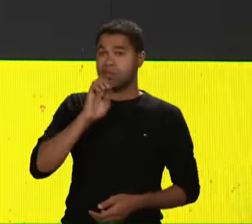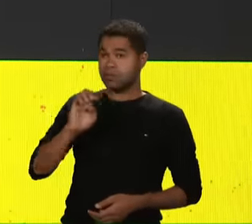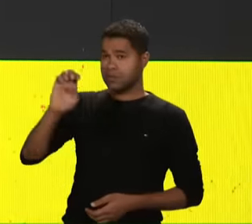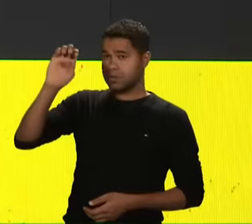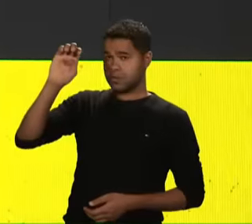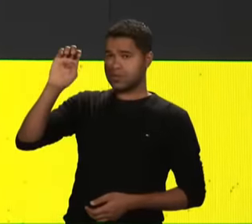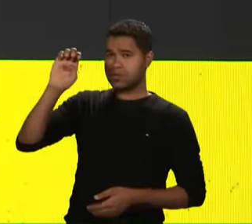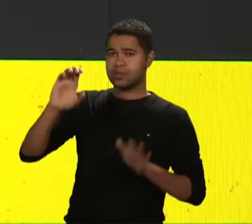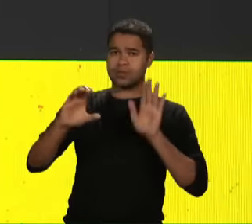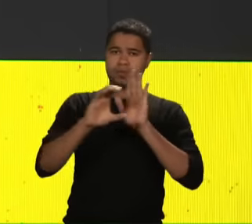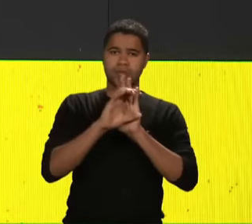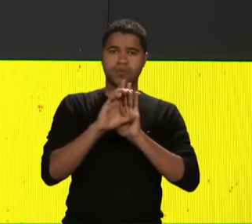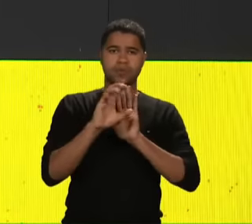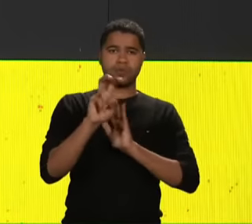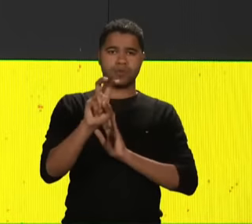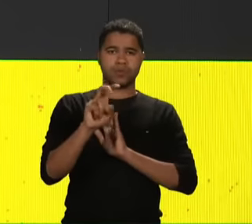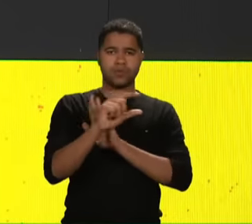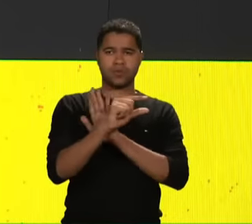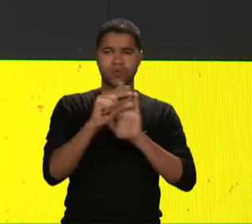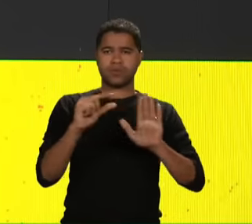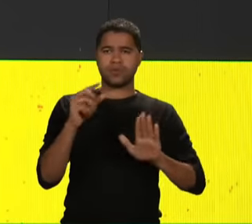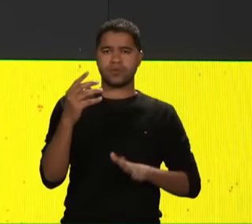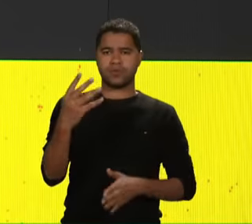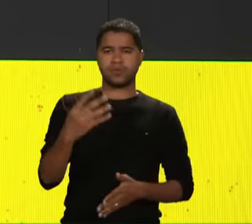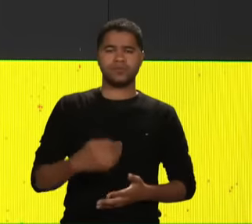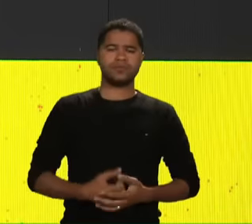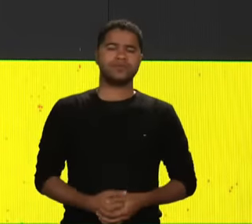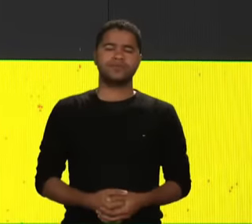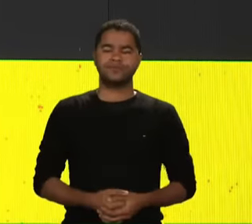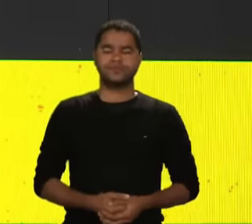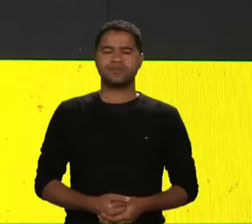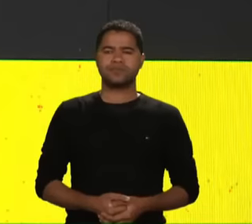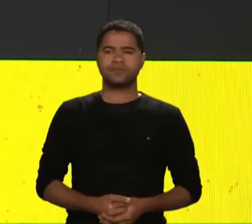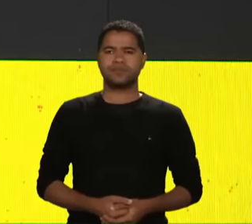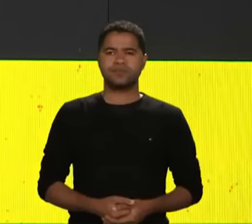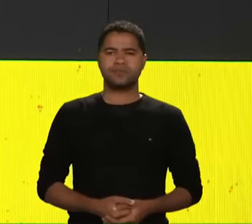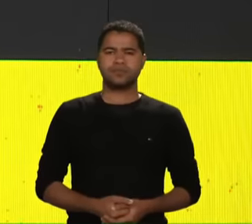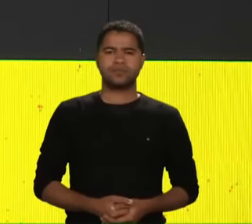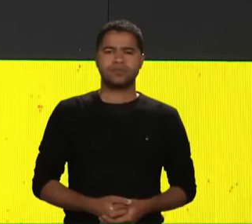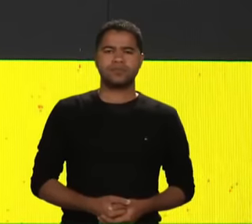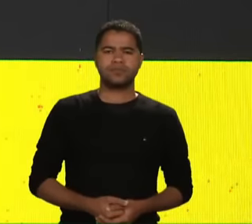Eclesiastes capítulo 5, verso